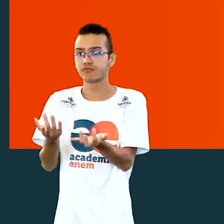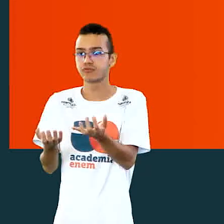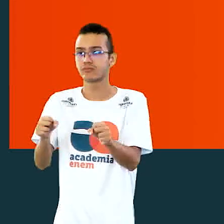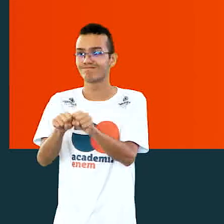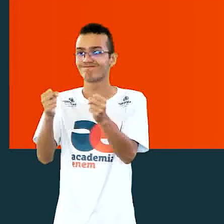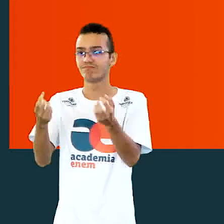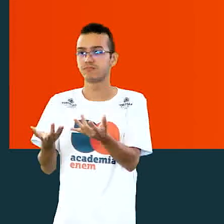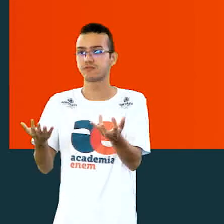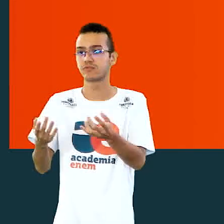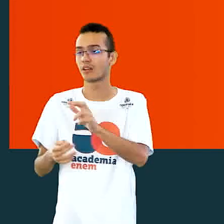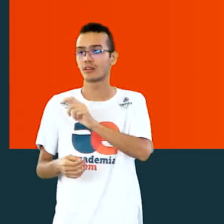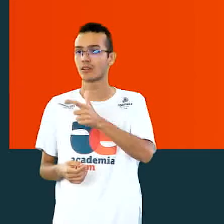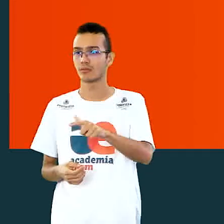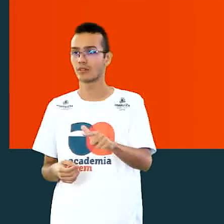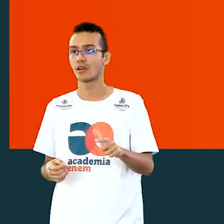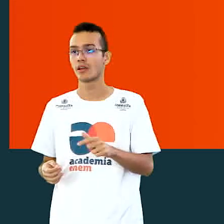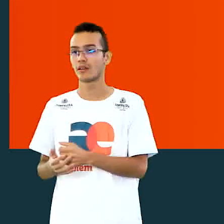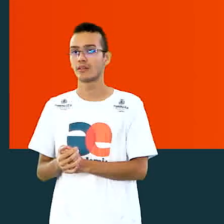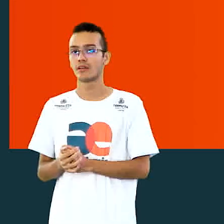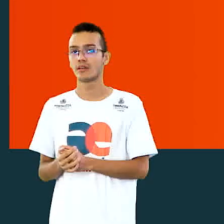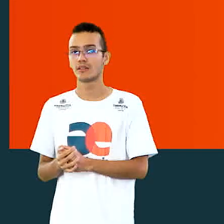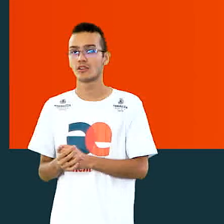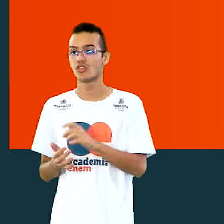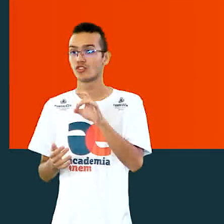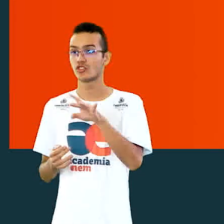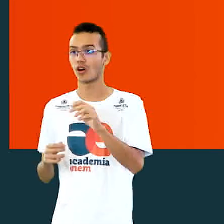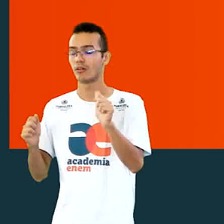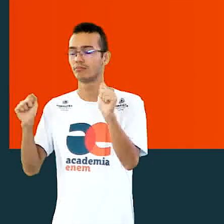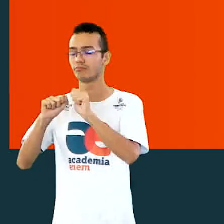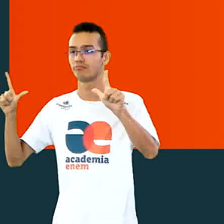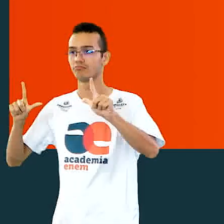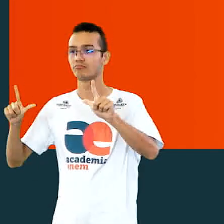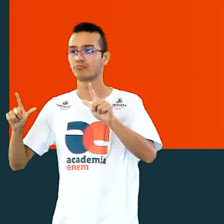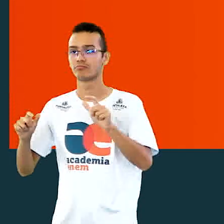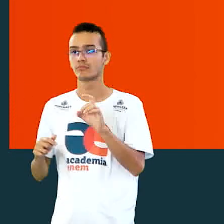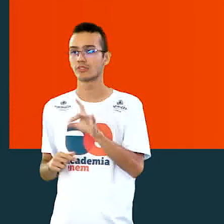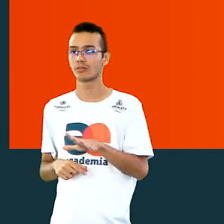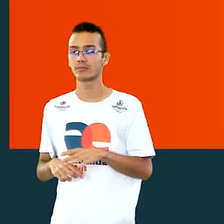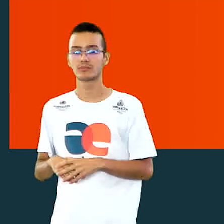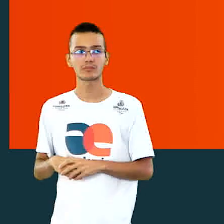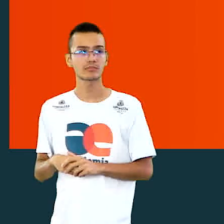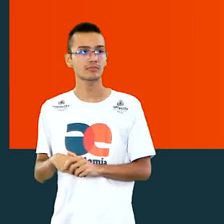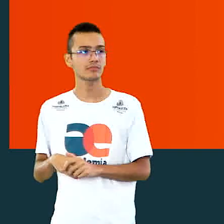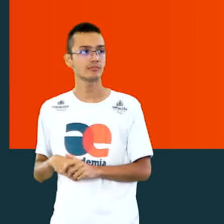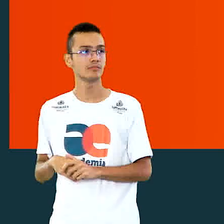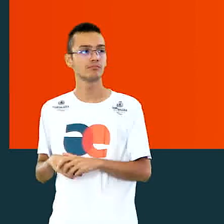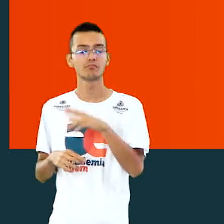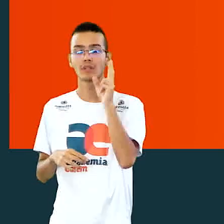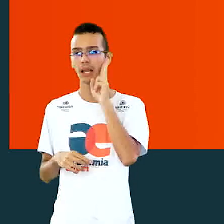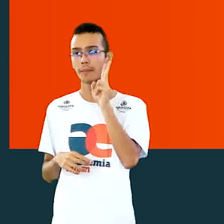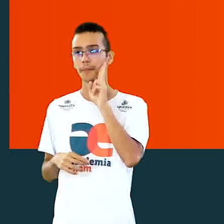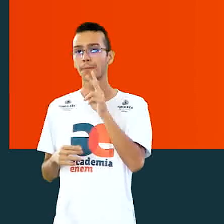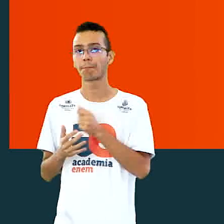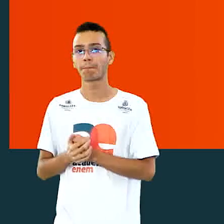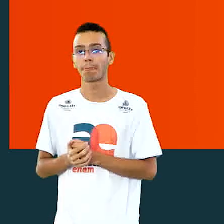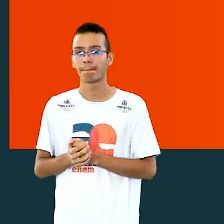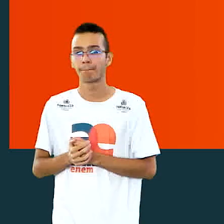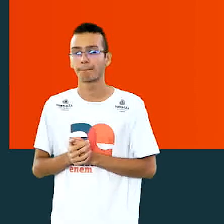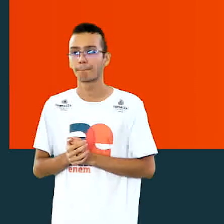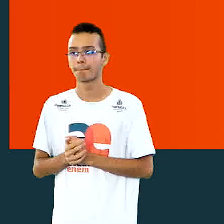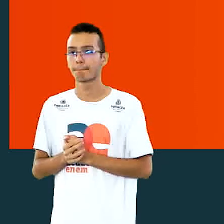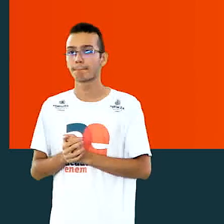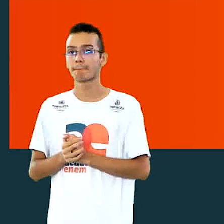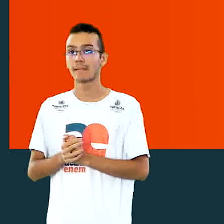disjuntor, olha, vocês lembram que no começo da nossa aula eu falei de interruptores? O disjuntor é como se fosse um